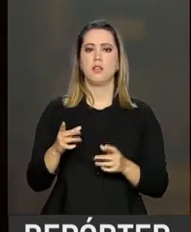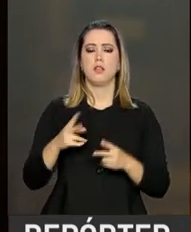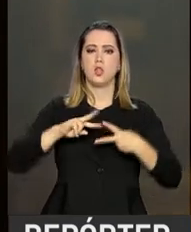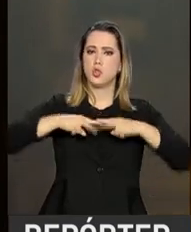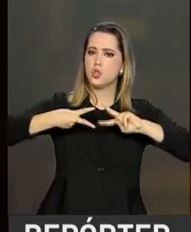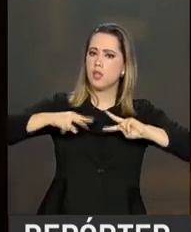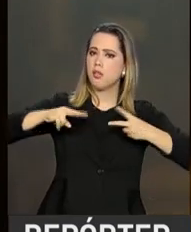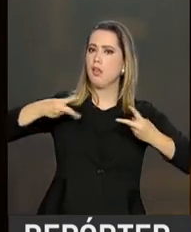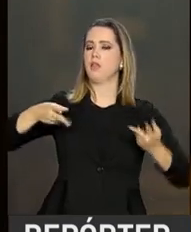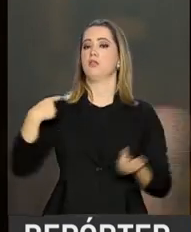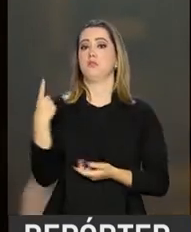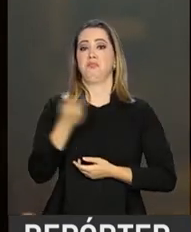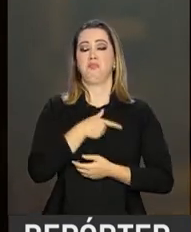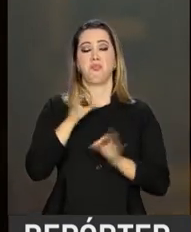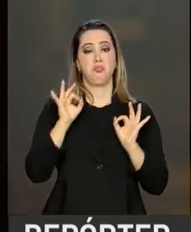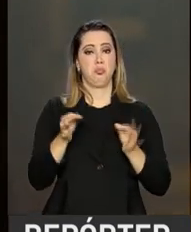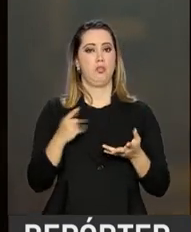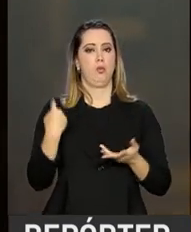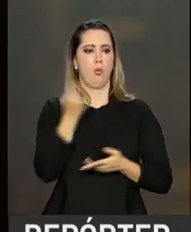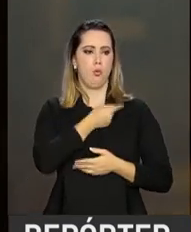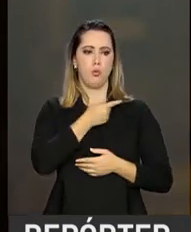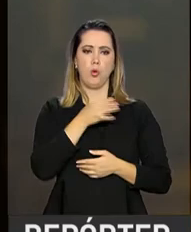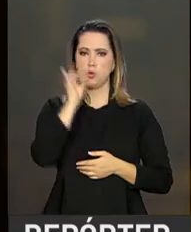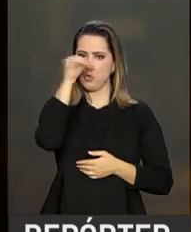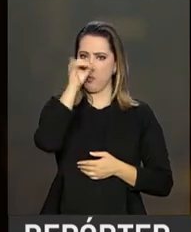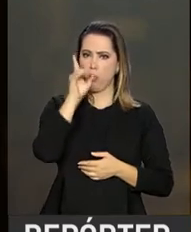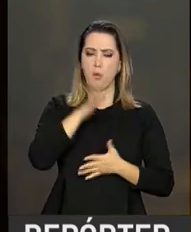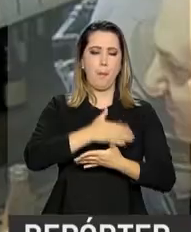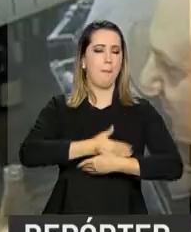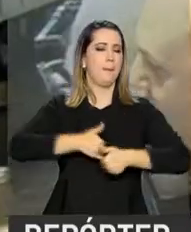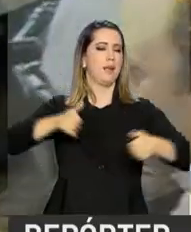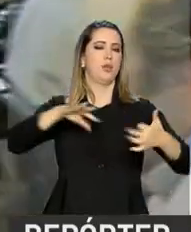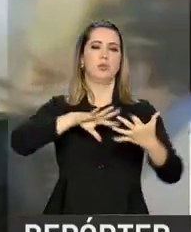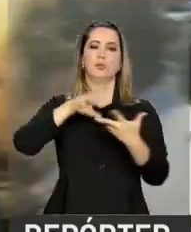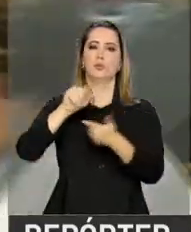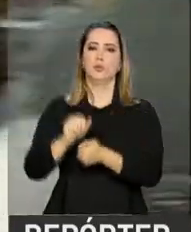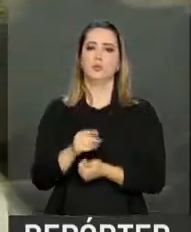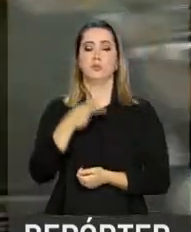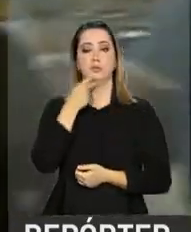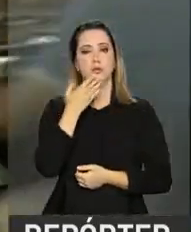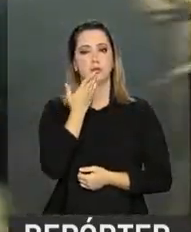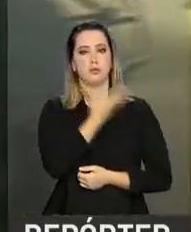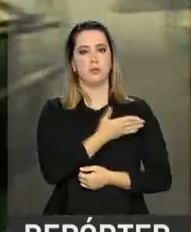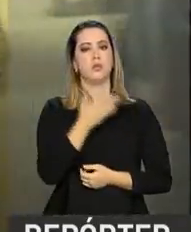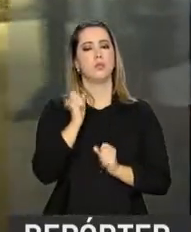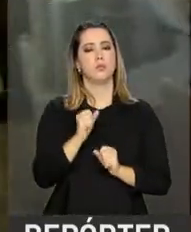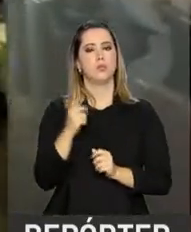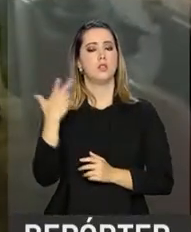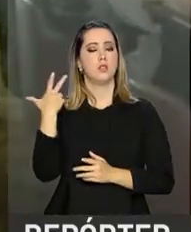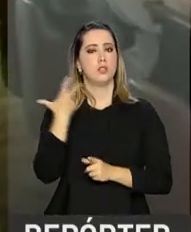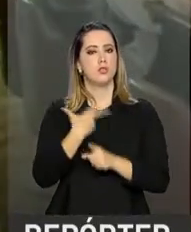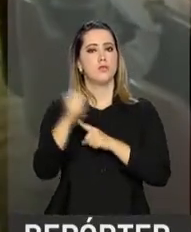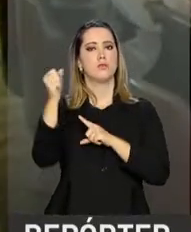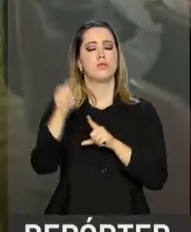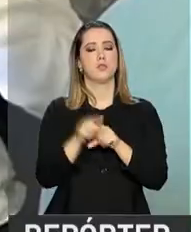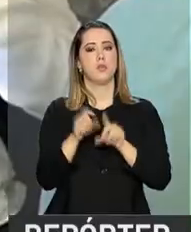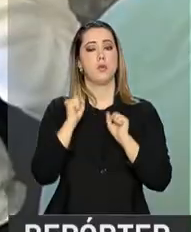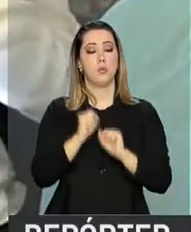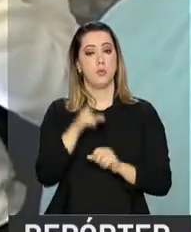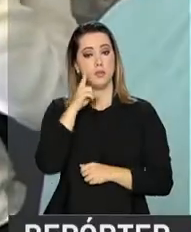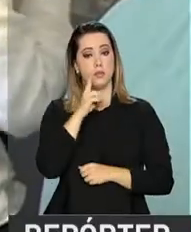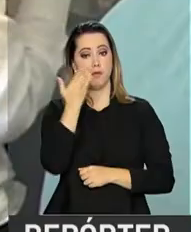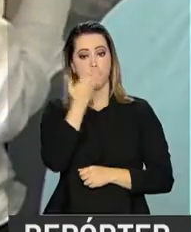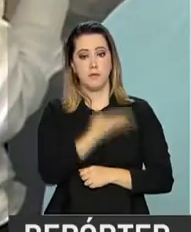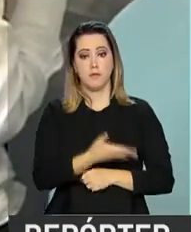o nosso produto como disse o início a melhor do mundo o potencial de sucesso da carne suína no país pode ser visto neste